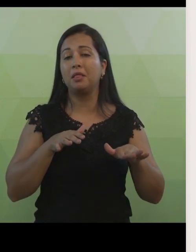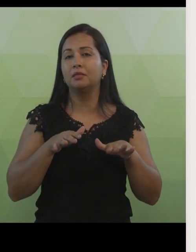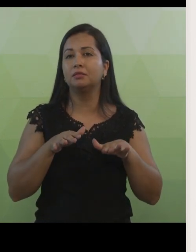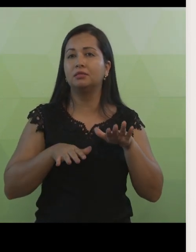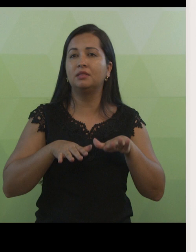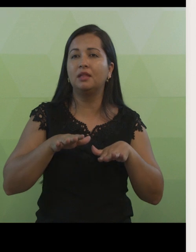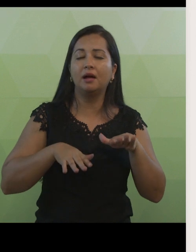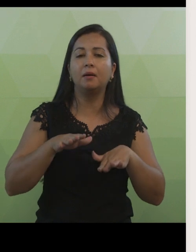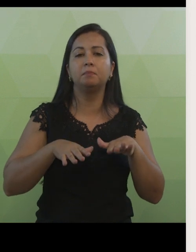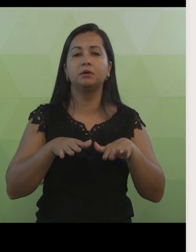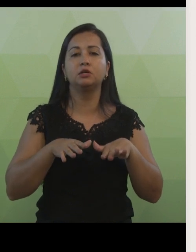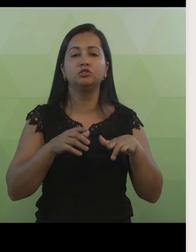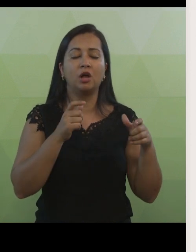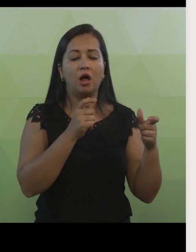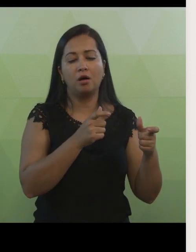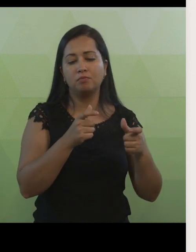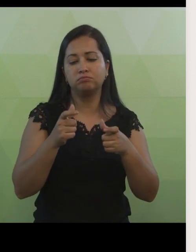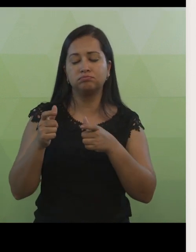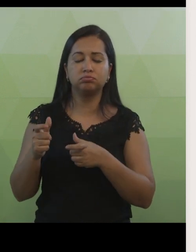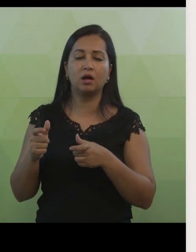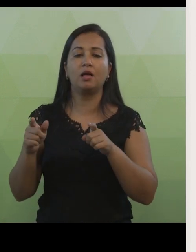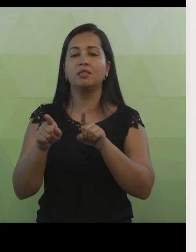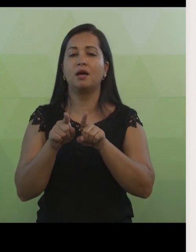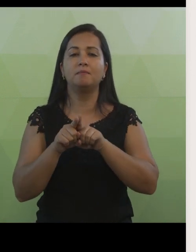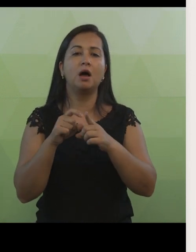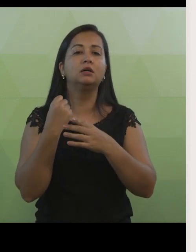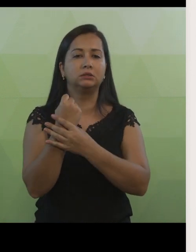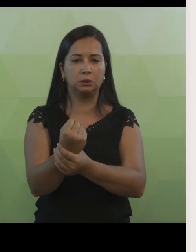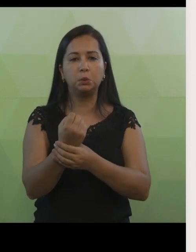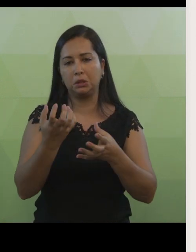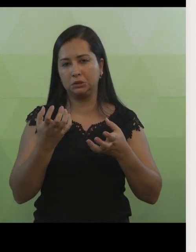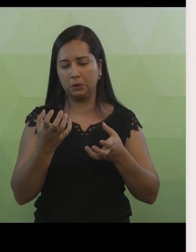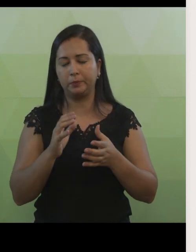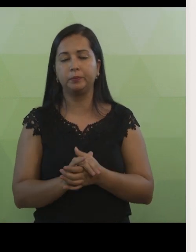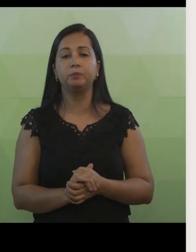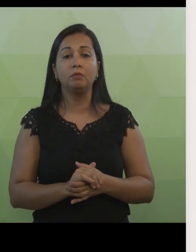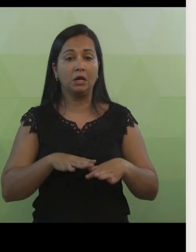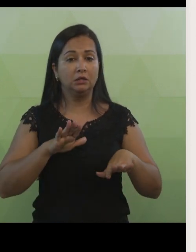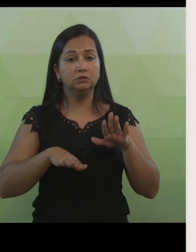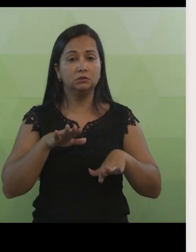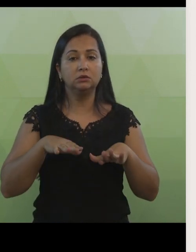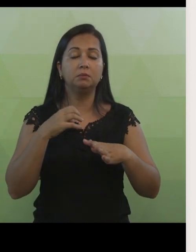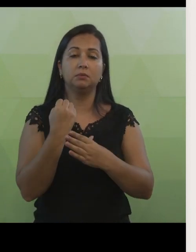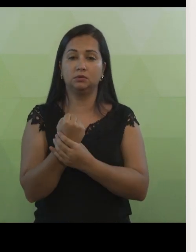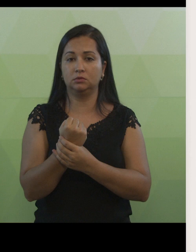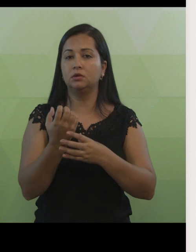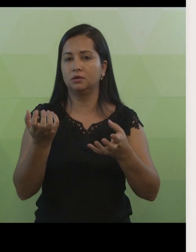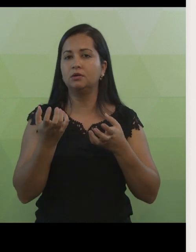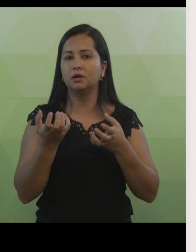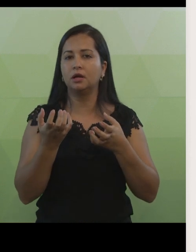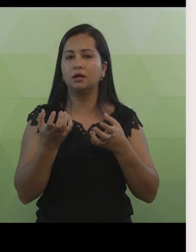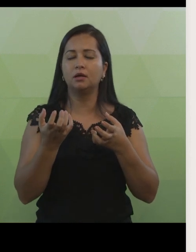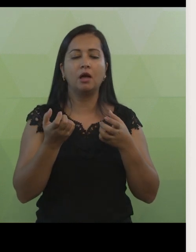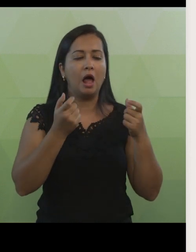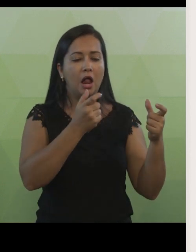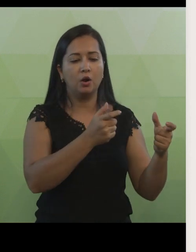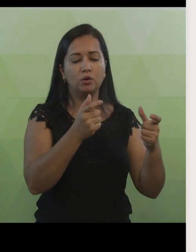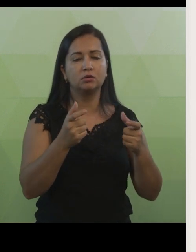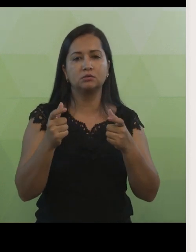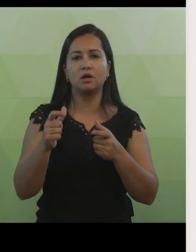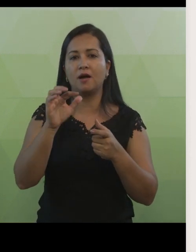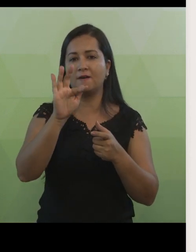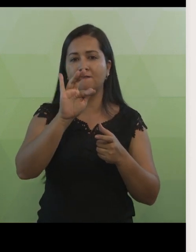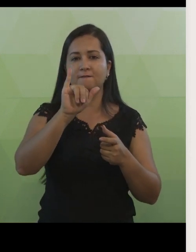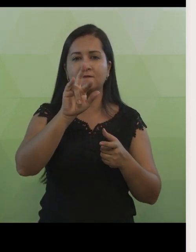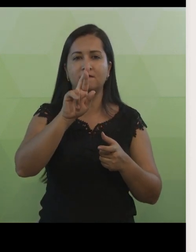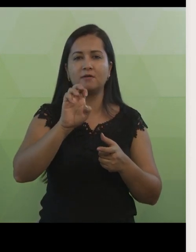Agora vamos falar dependendo da localização do firewall e a segurança que você deseja atender. Então, dependendo do nível de segurança